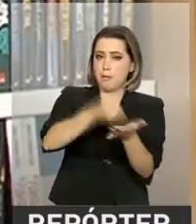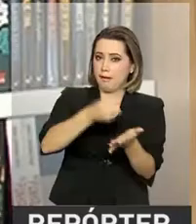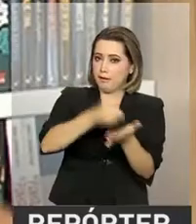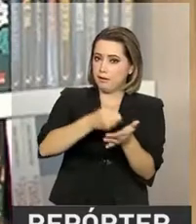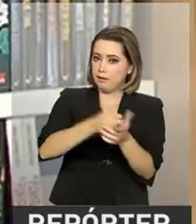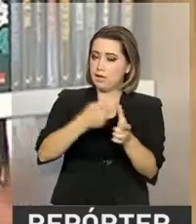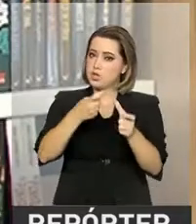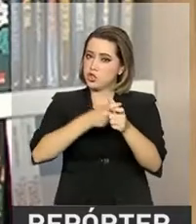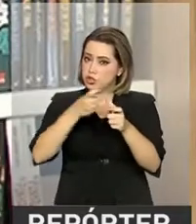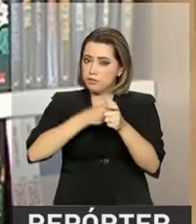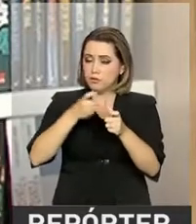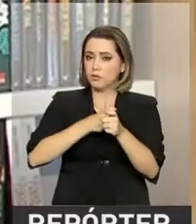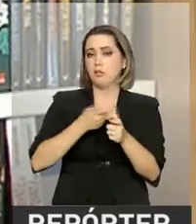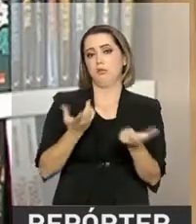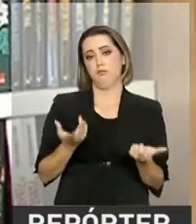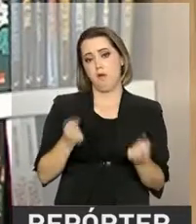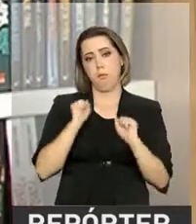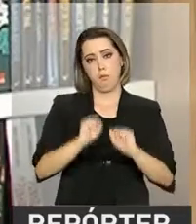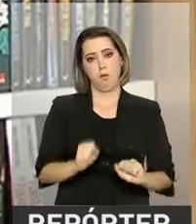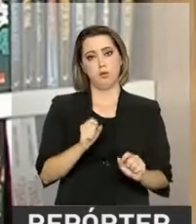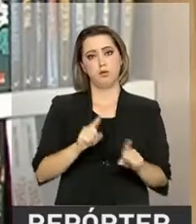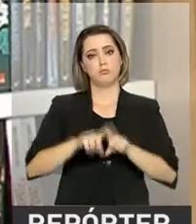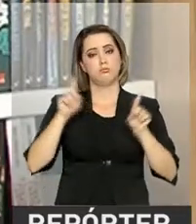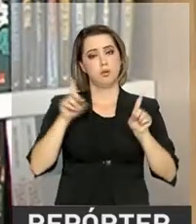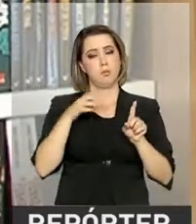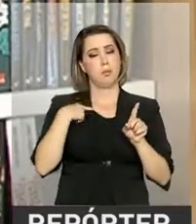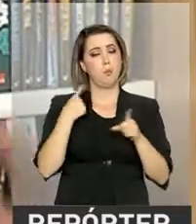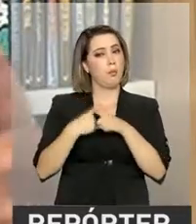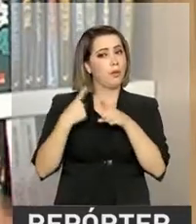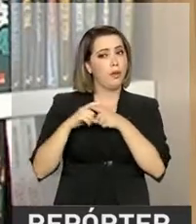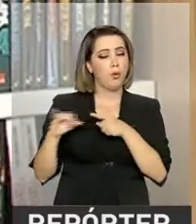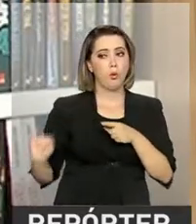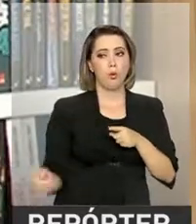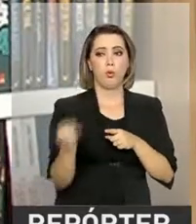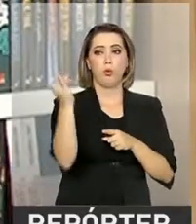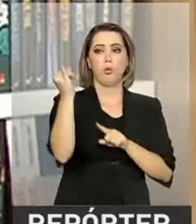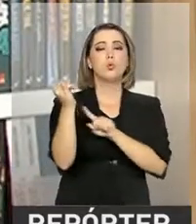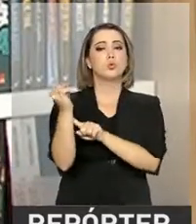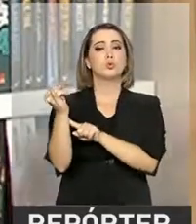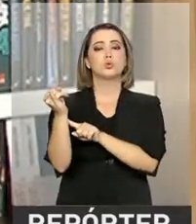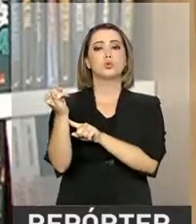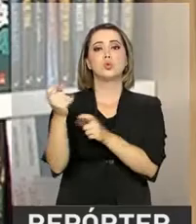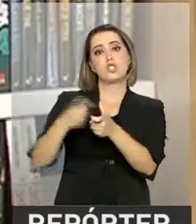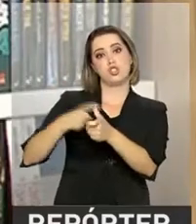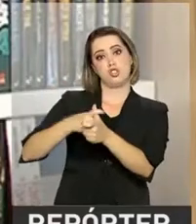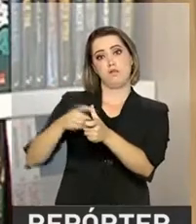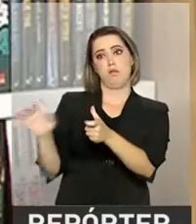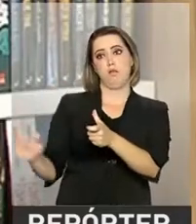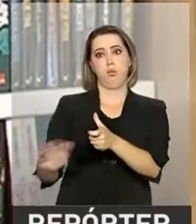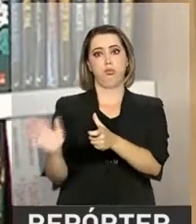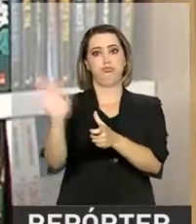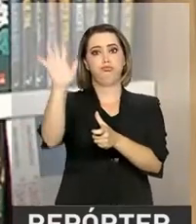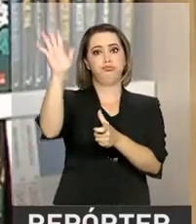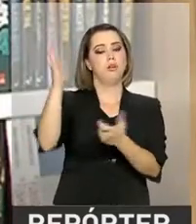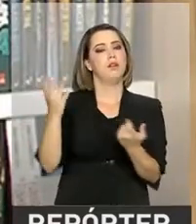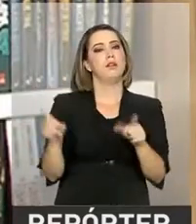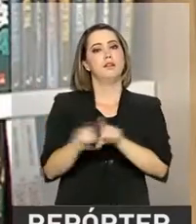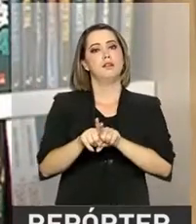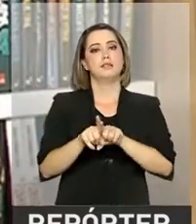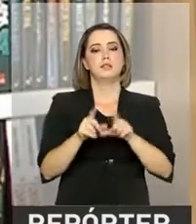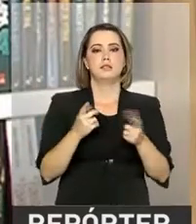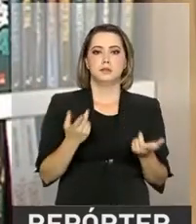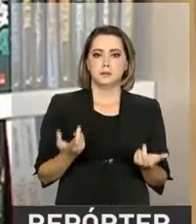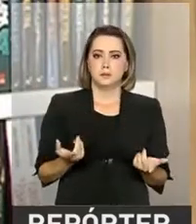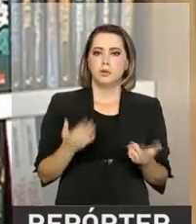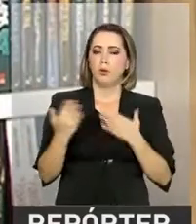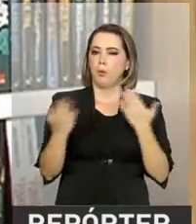de crédito ou com uma instituição financeira. Normalmente os juros que são cobrados pelo cartão de crédito e pela financeira são